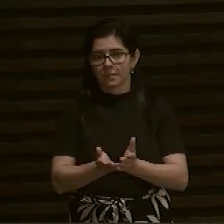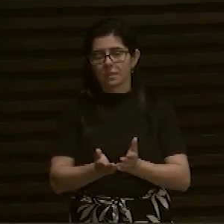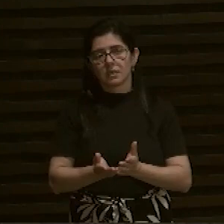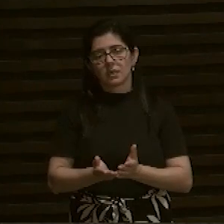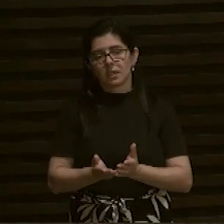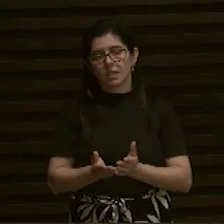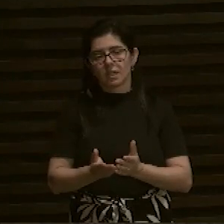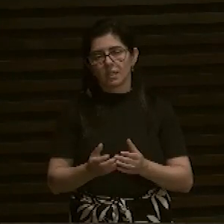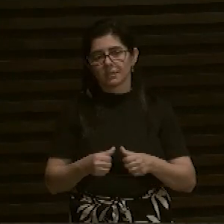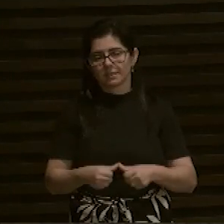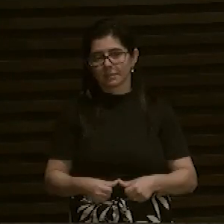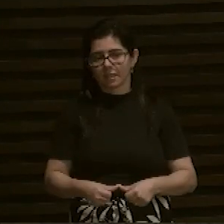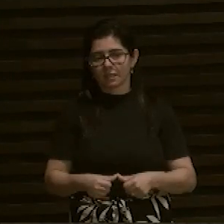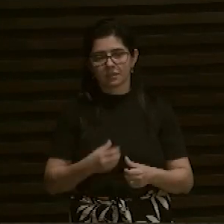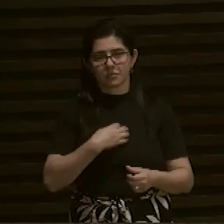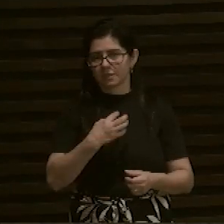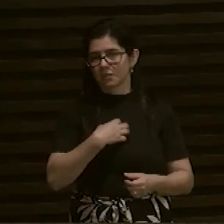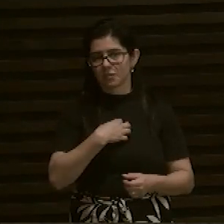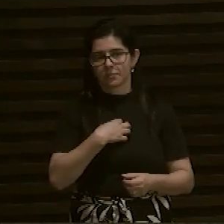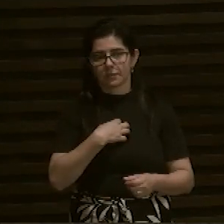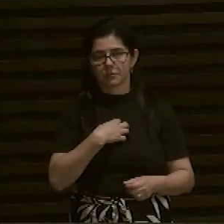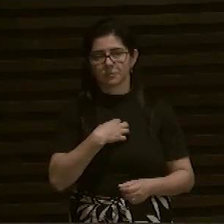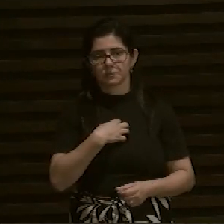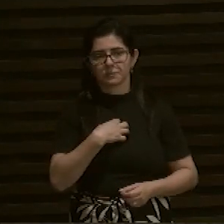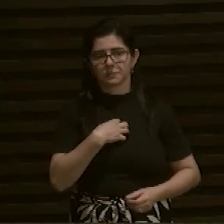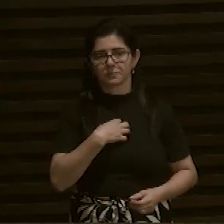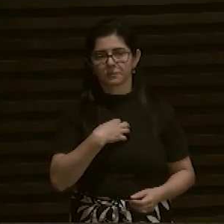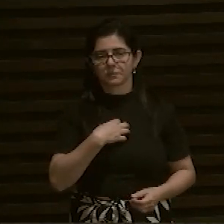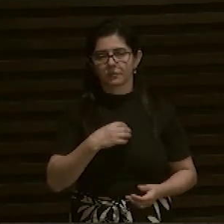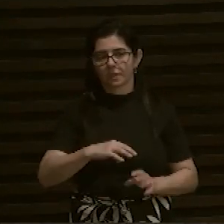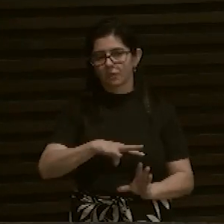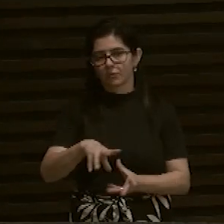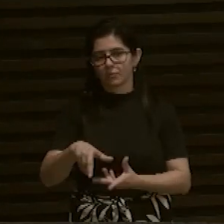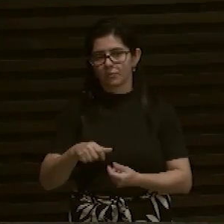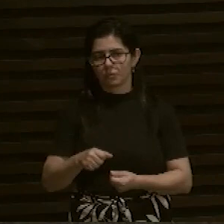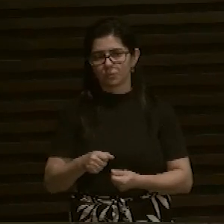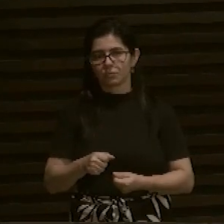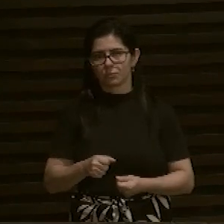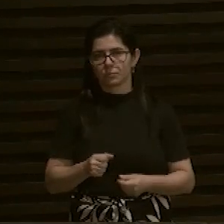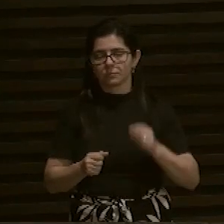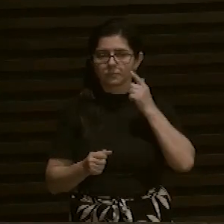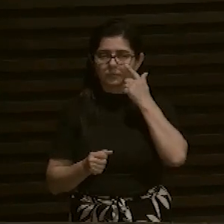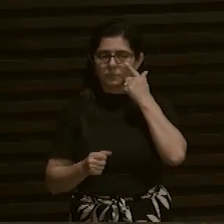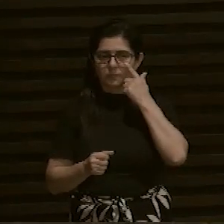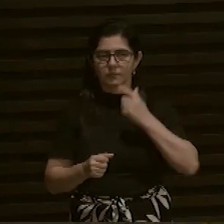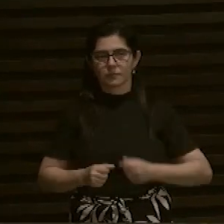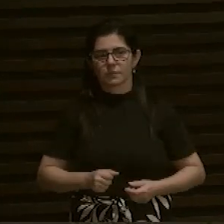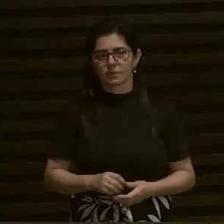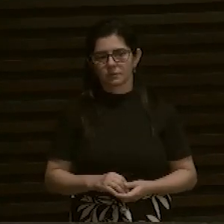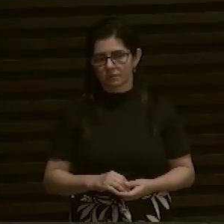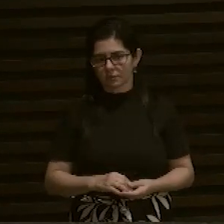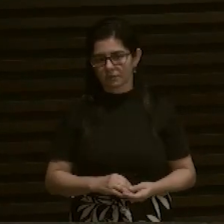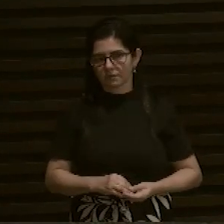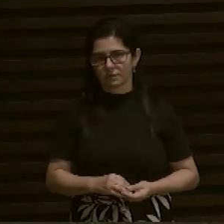tendo comportamentos do homem velho. Né? Então, mas que eles não são de fato esse crente carnal que essa doutrina fala. Tá